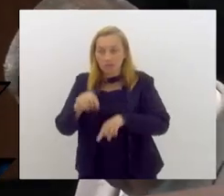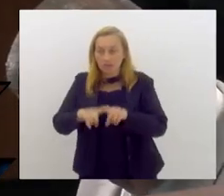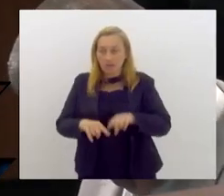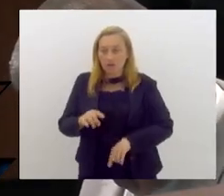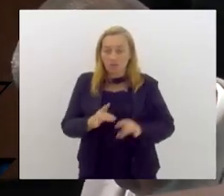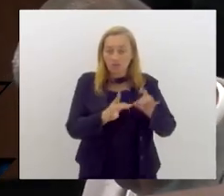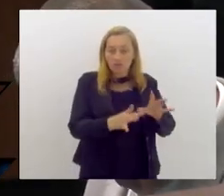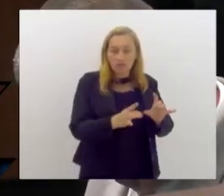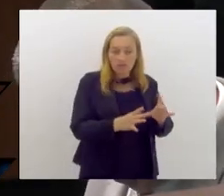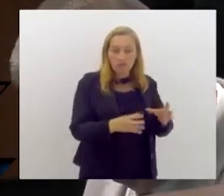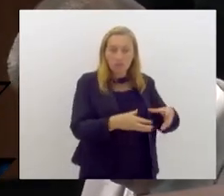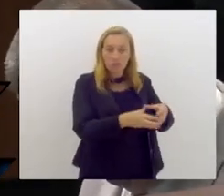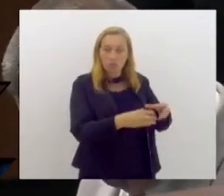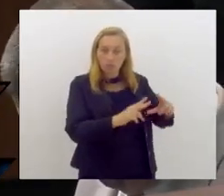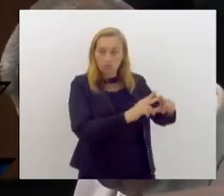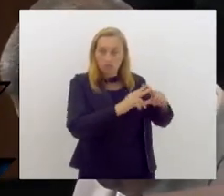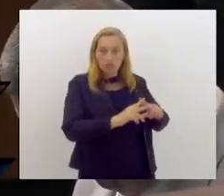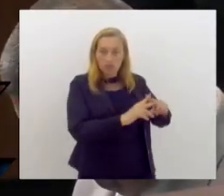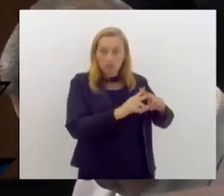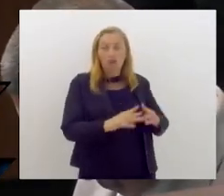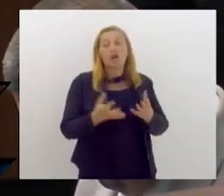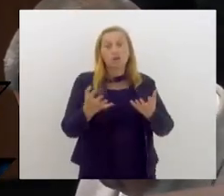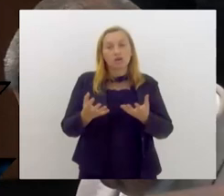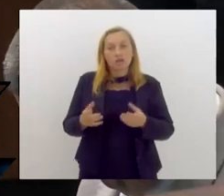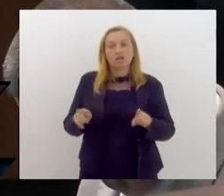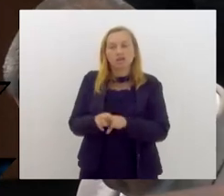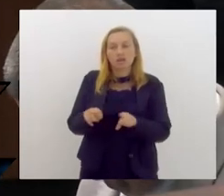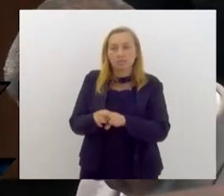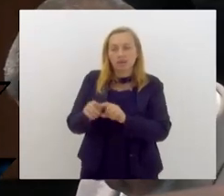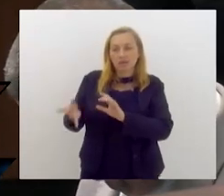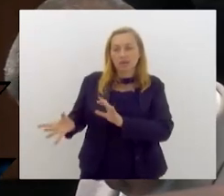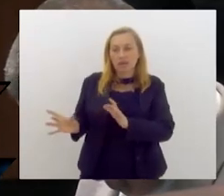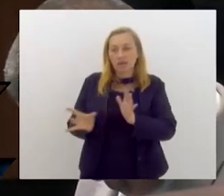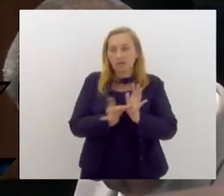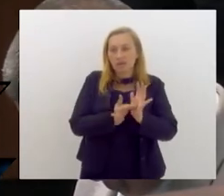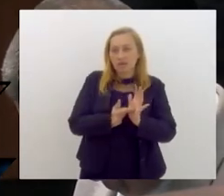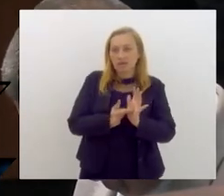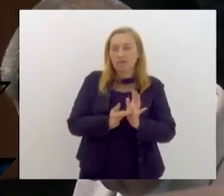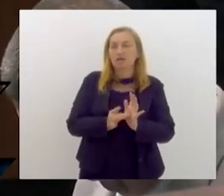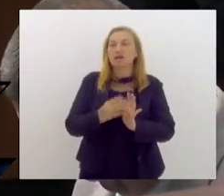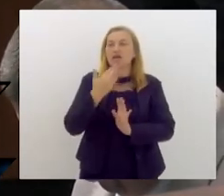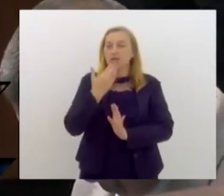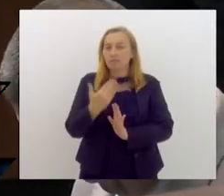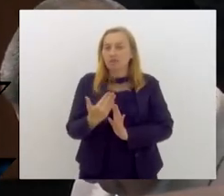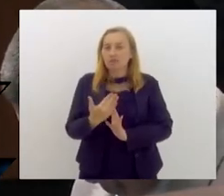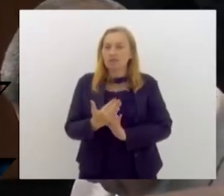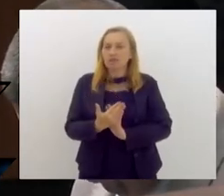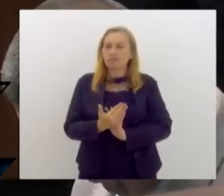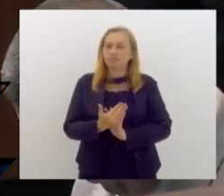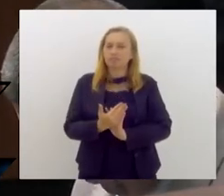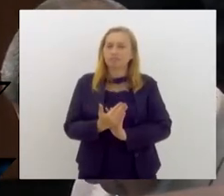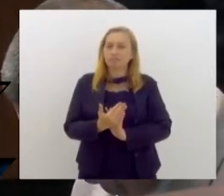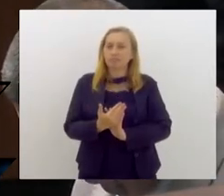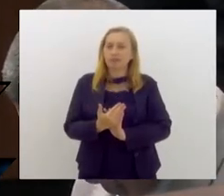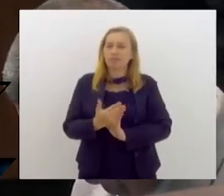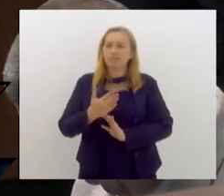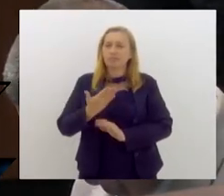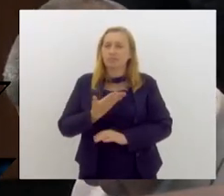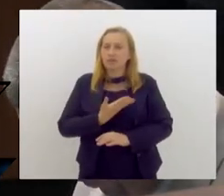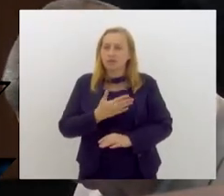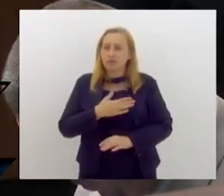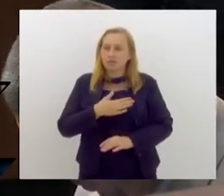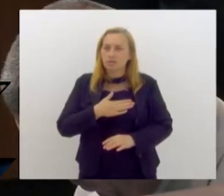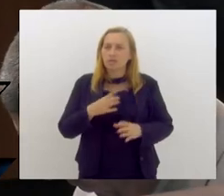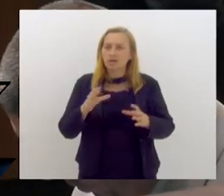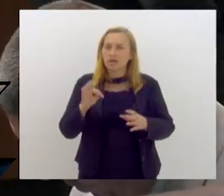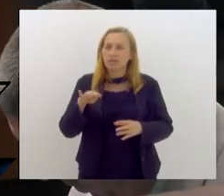vender para o ferro velho. Eu queria só emendar também e solicitar ao meu gabinete